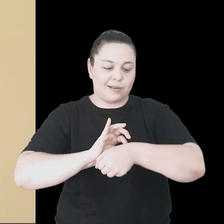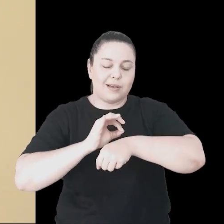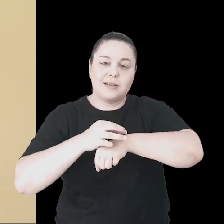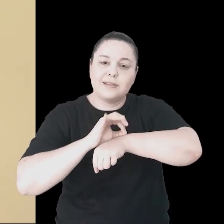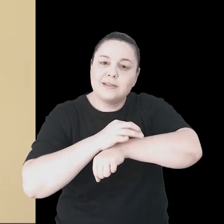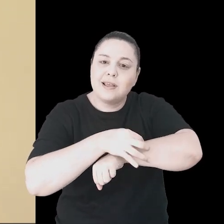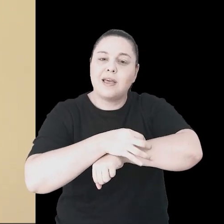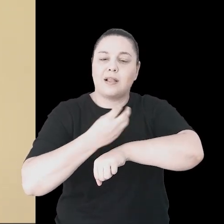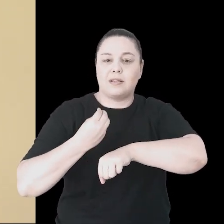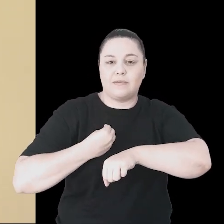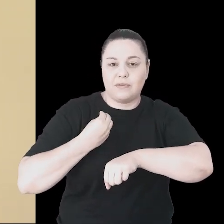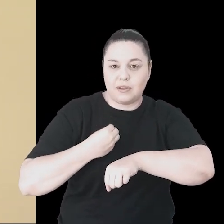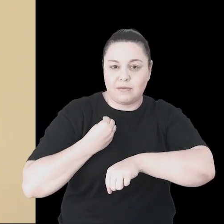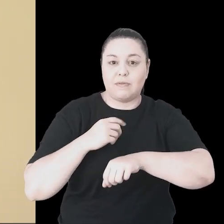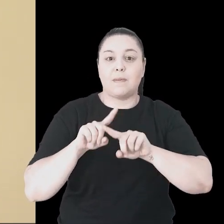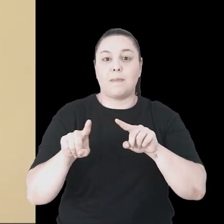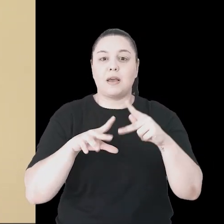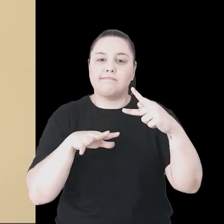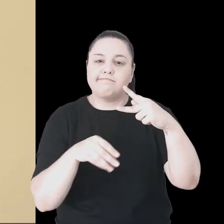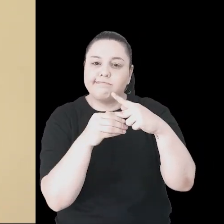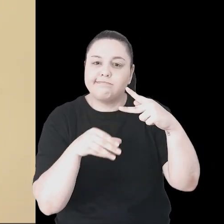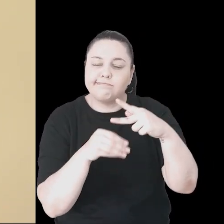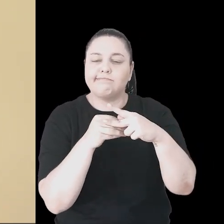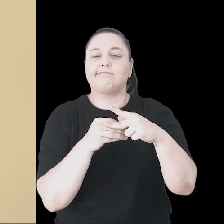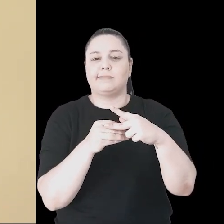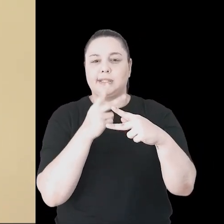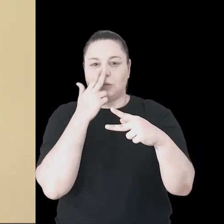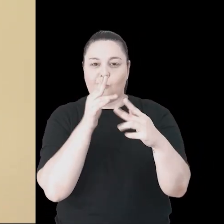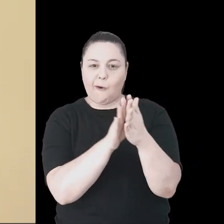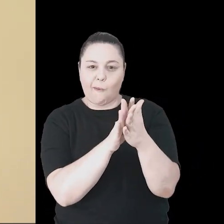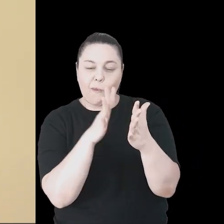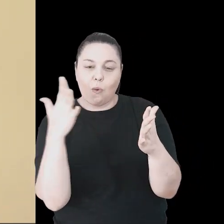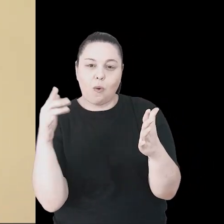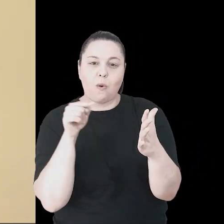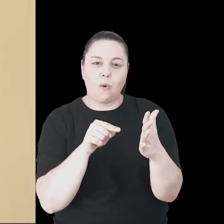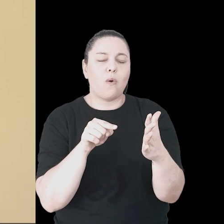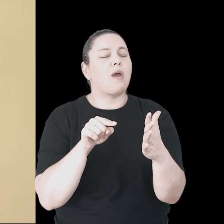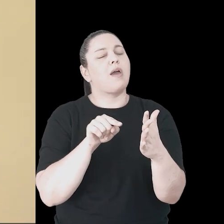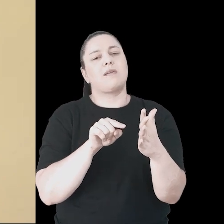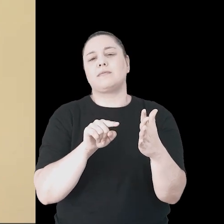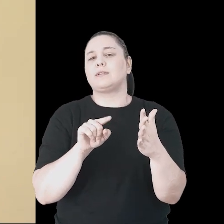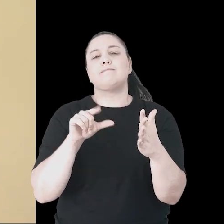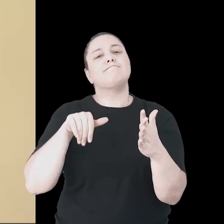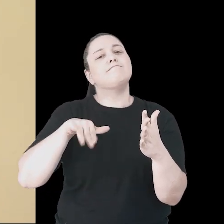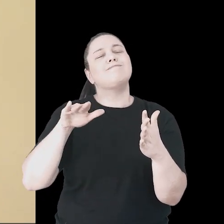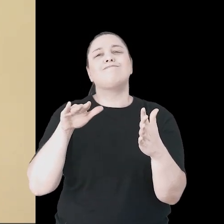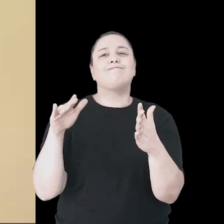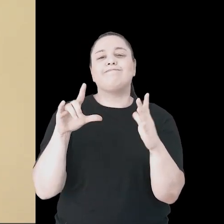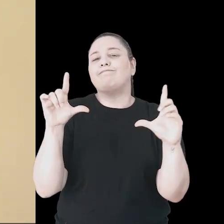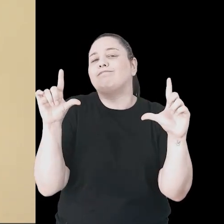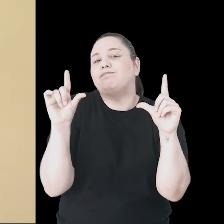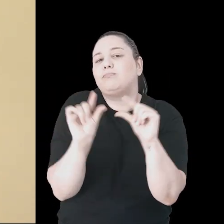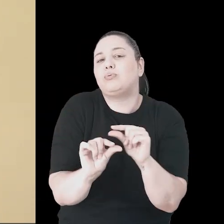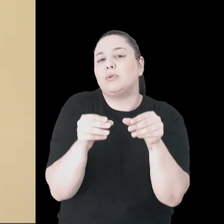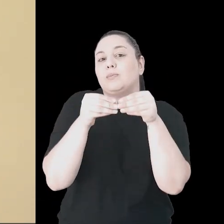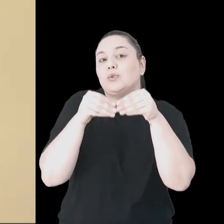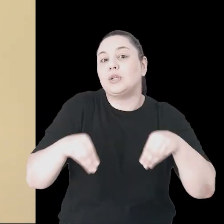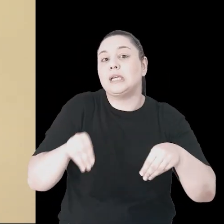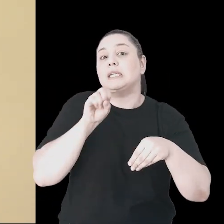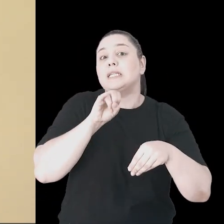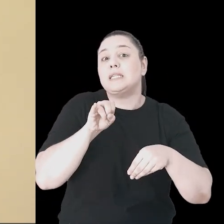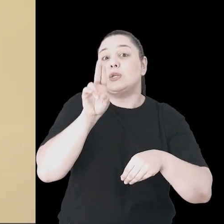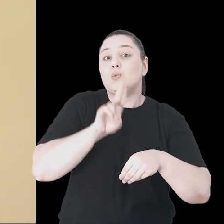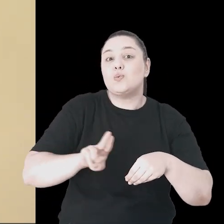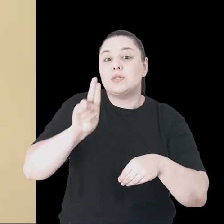fortemente fototóxicas quando usadas em células vivas, as proteínas fluorescentes como o GFP são geralmente